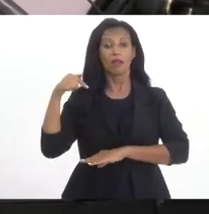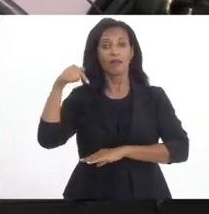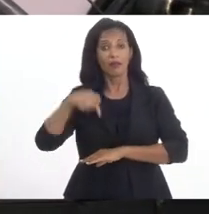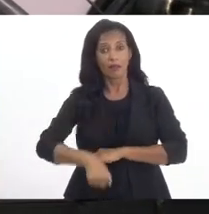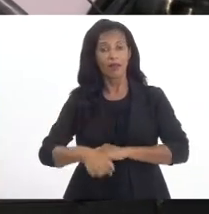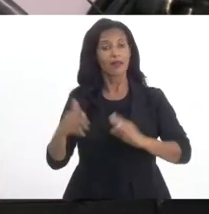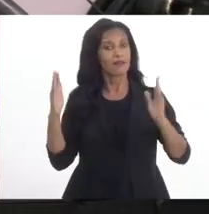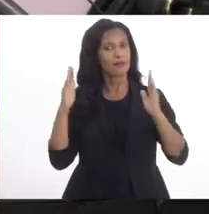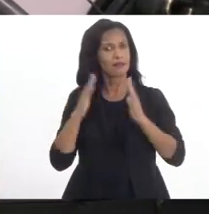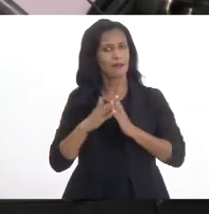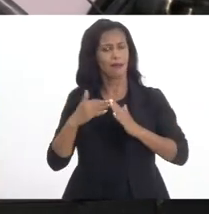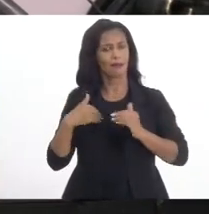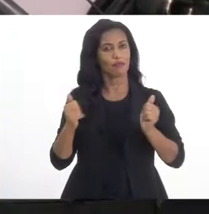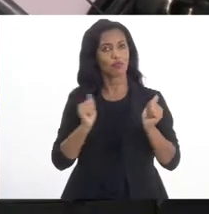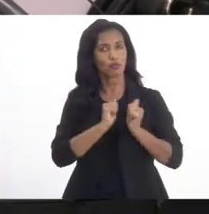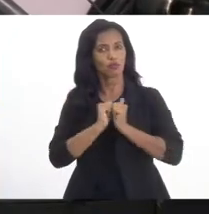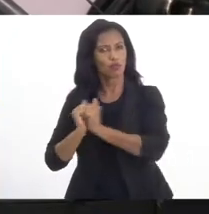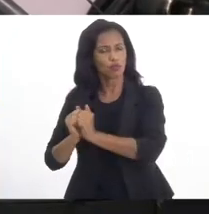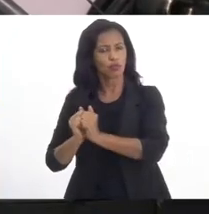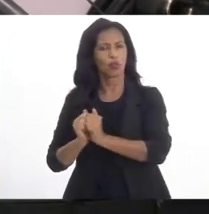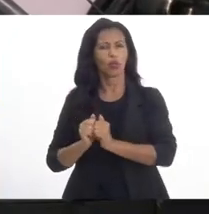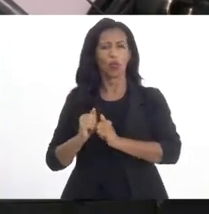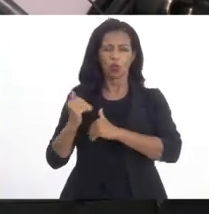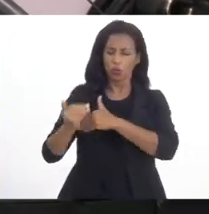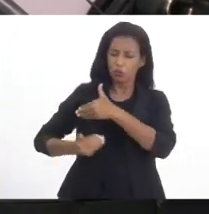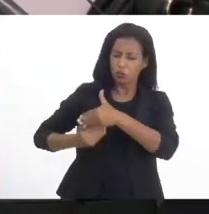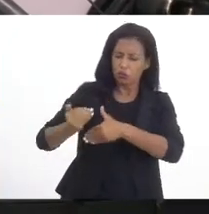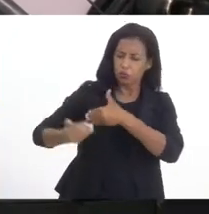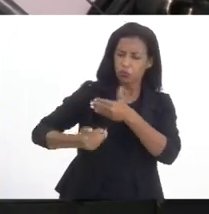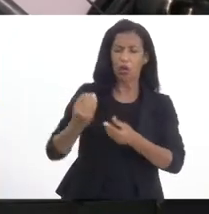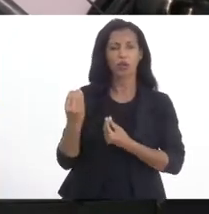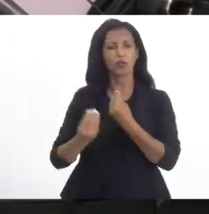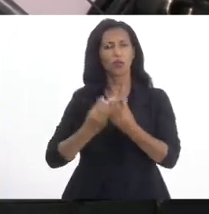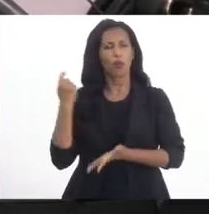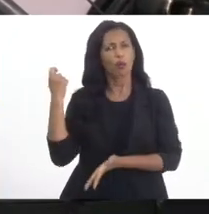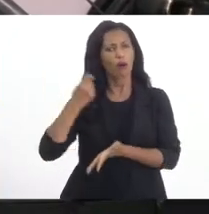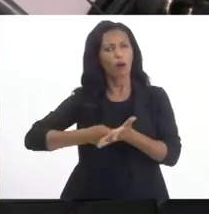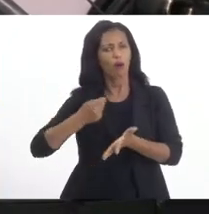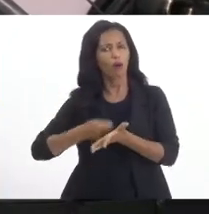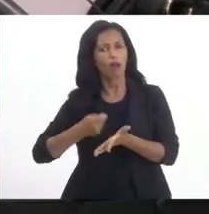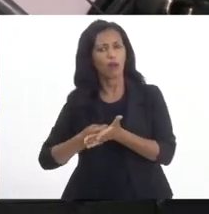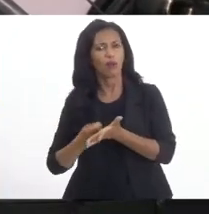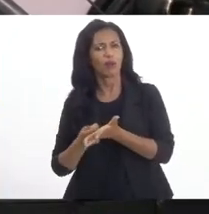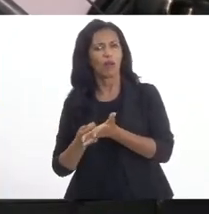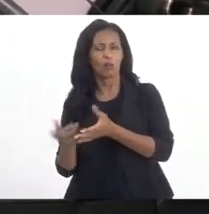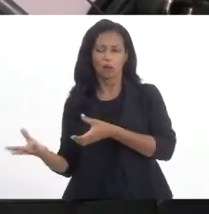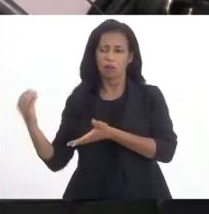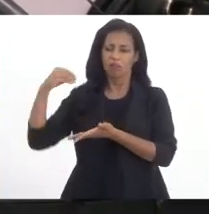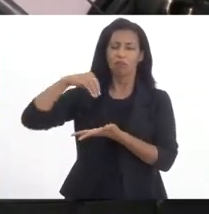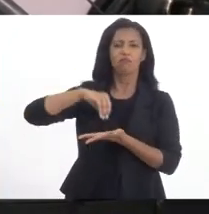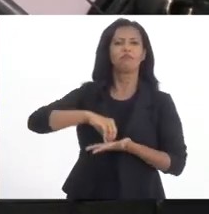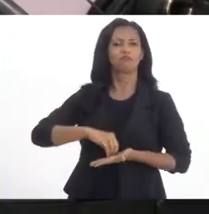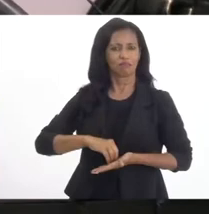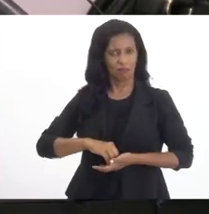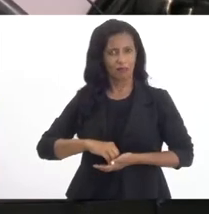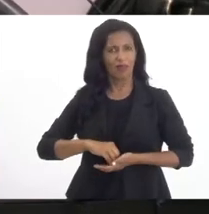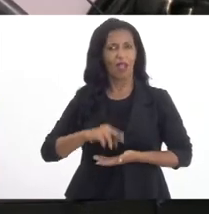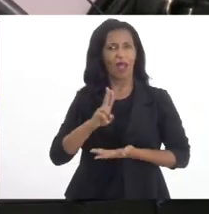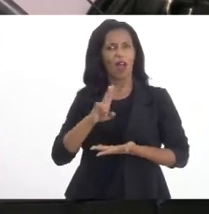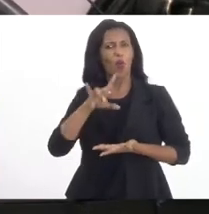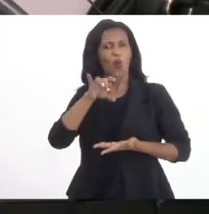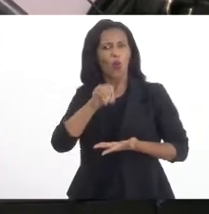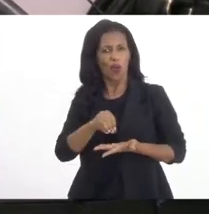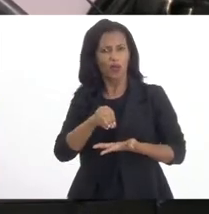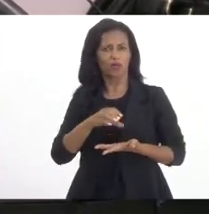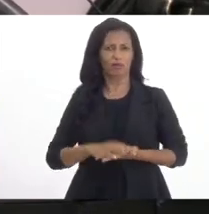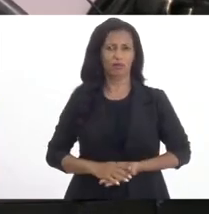casa. E eu acompanhei todo o andamento de como foi a luta para se implementar a questão a UESO, a Universidade